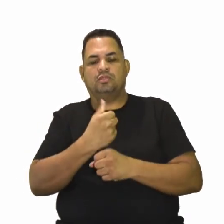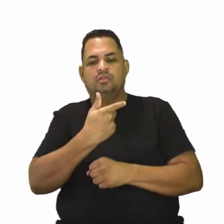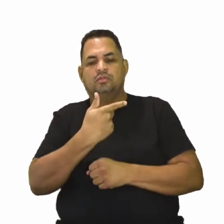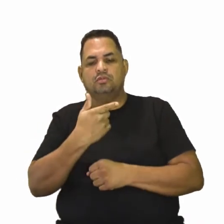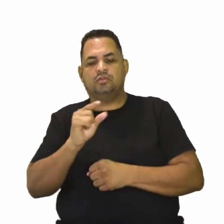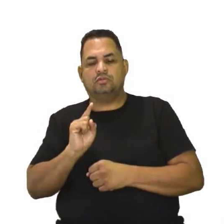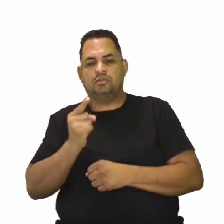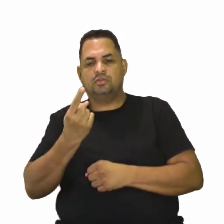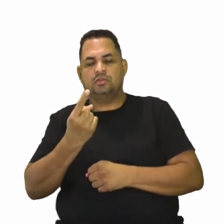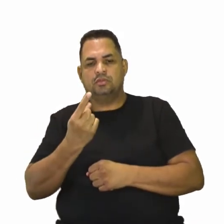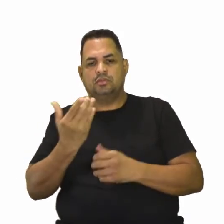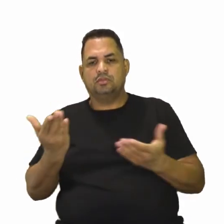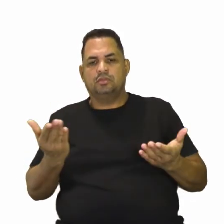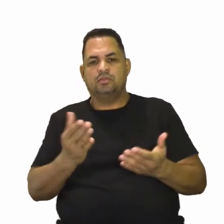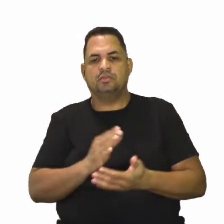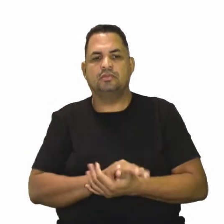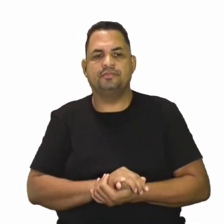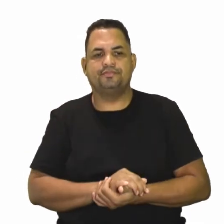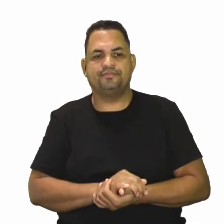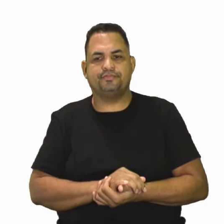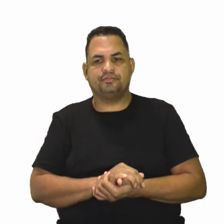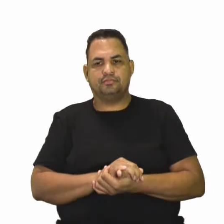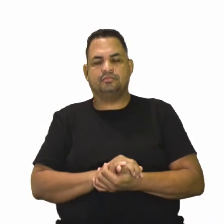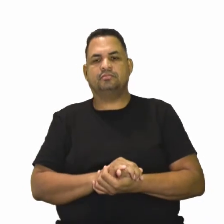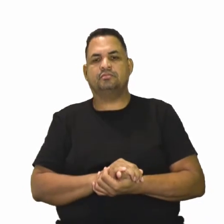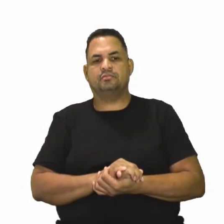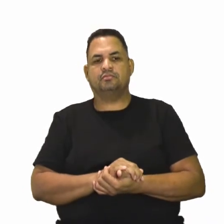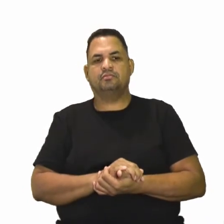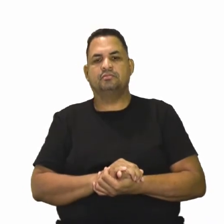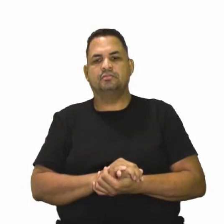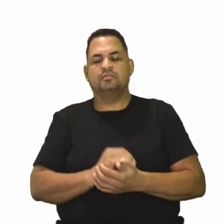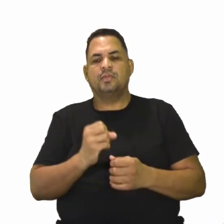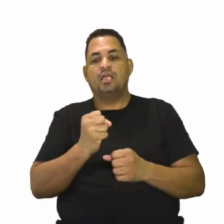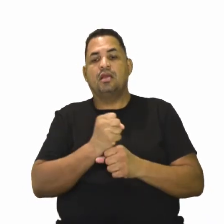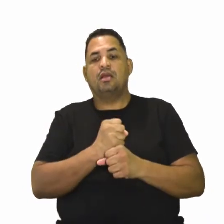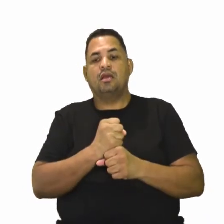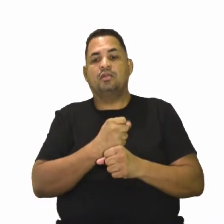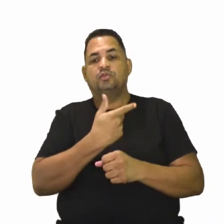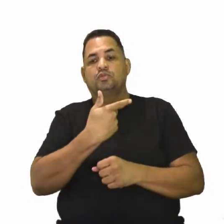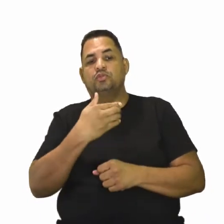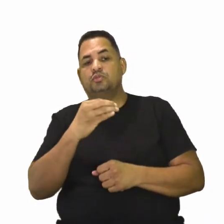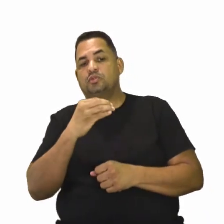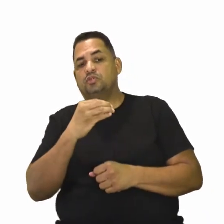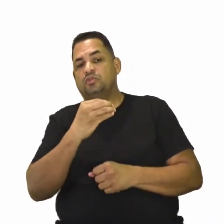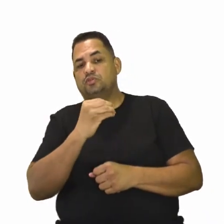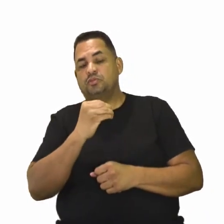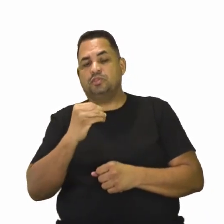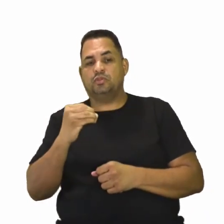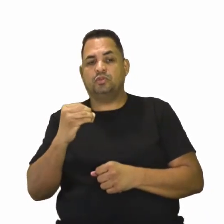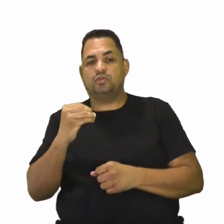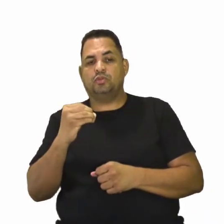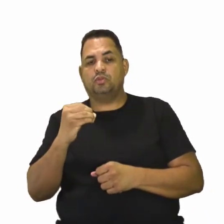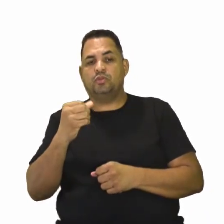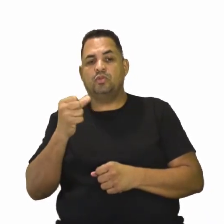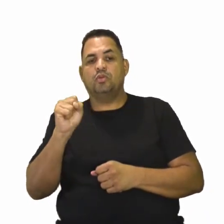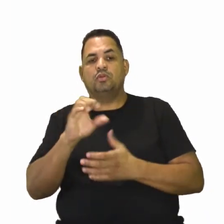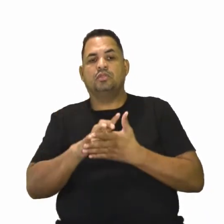Pessoal, olha aqui, ó. No ano de 2000 eram 39 mil. Já quando chega no ano de 2008, nós